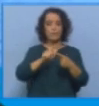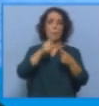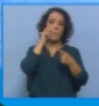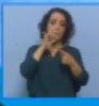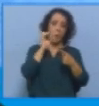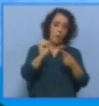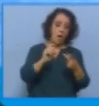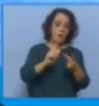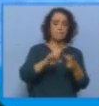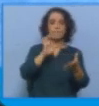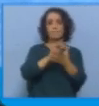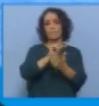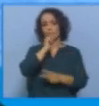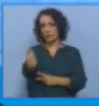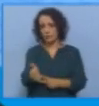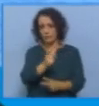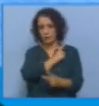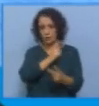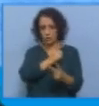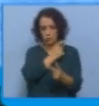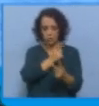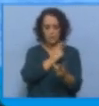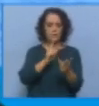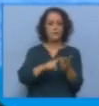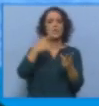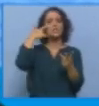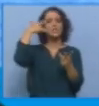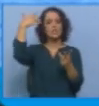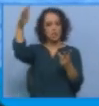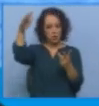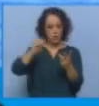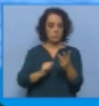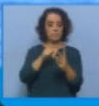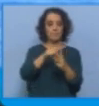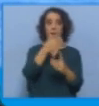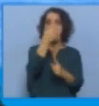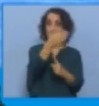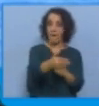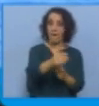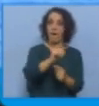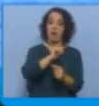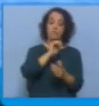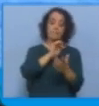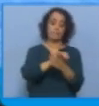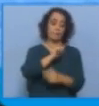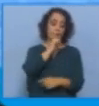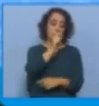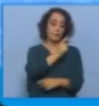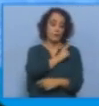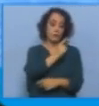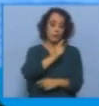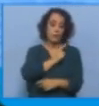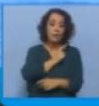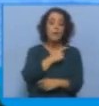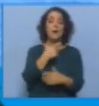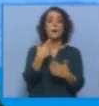as viúvas e os estrangeiros. Aqui encontramos uma viúva que, depois